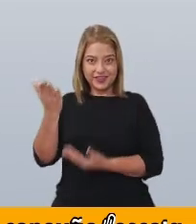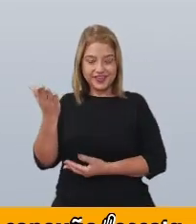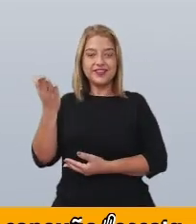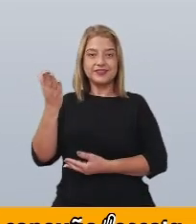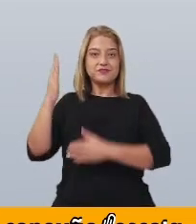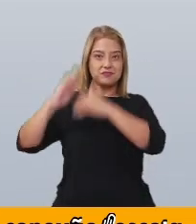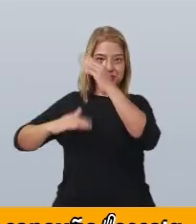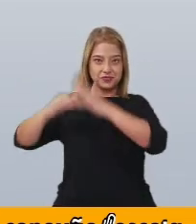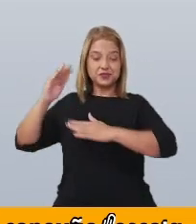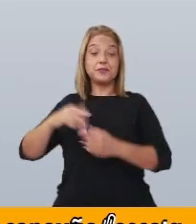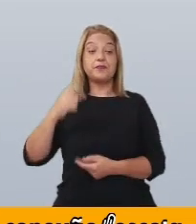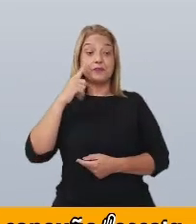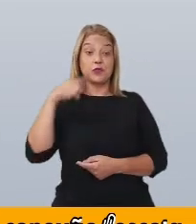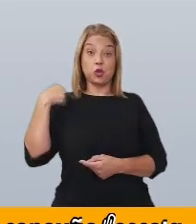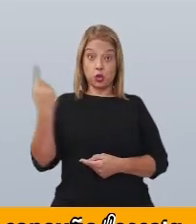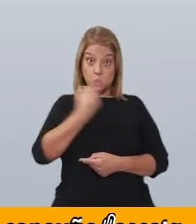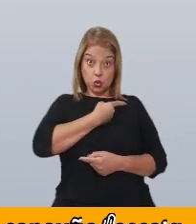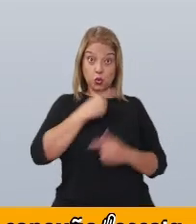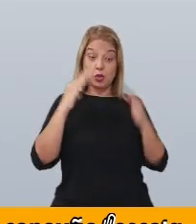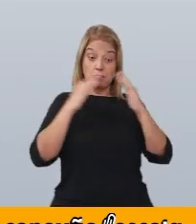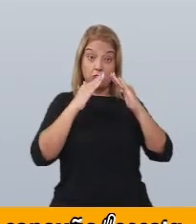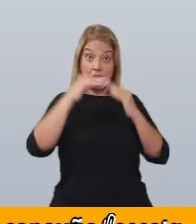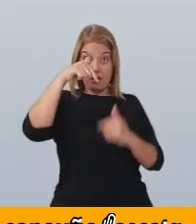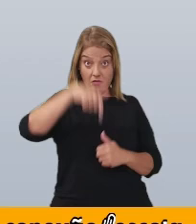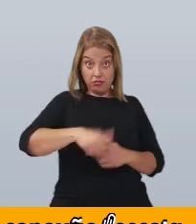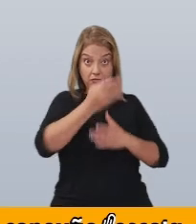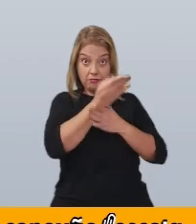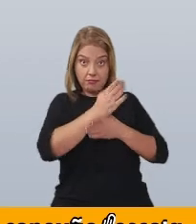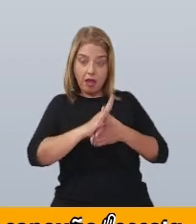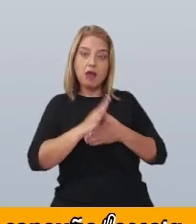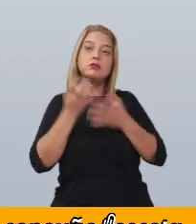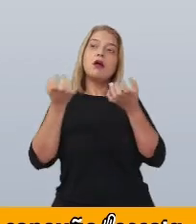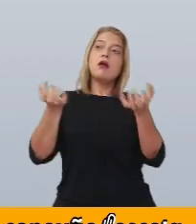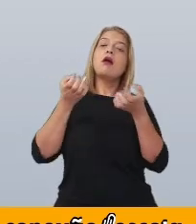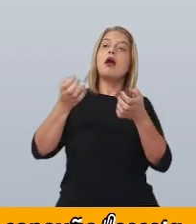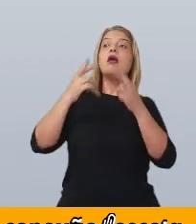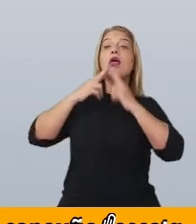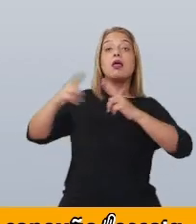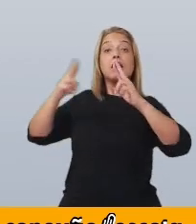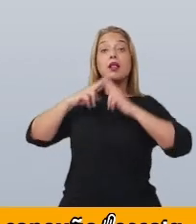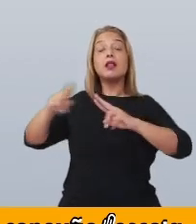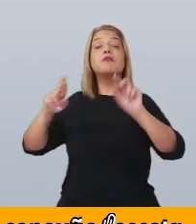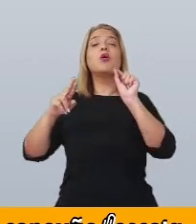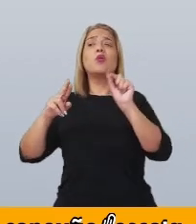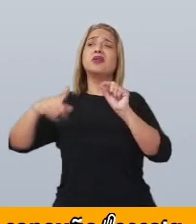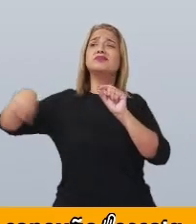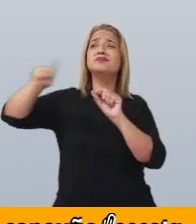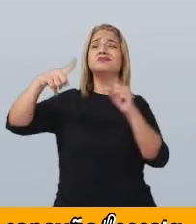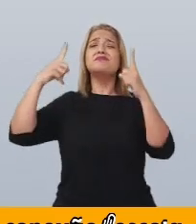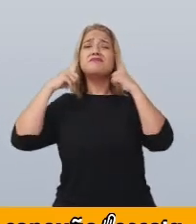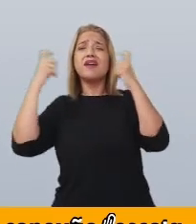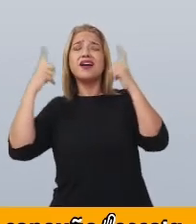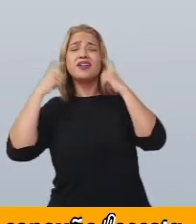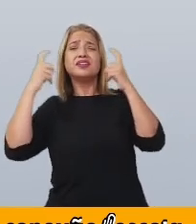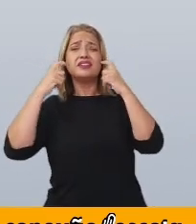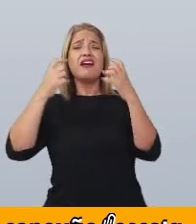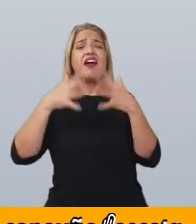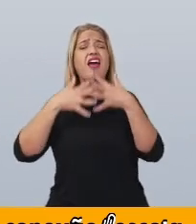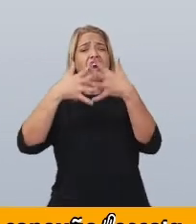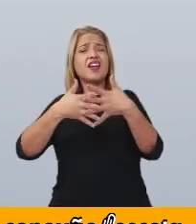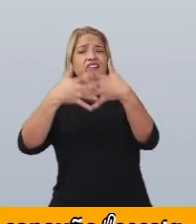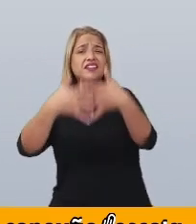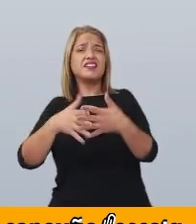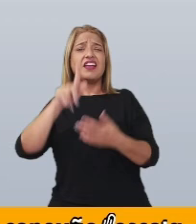Nós, moradores do bairro, queremos protestar contra o barulho que os caminhões de gás